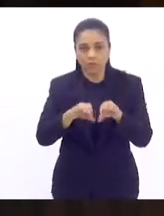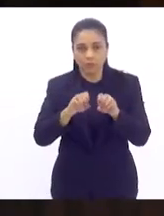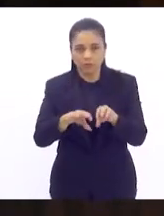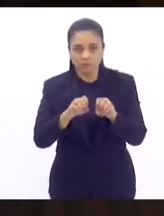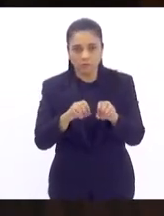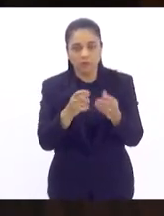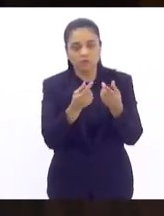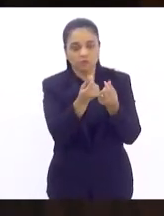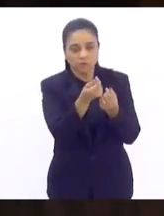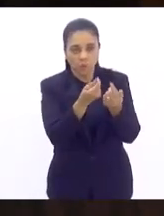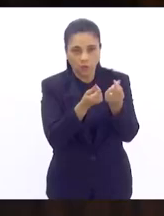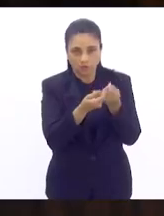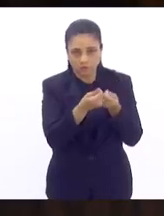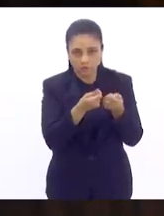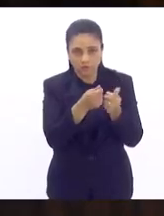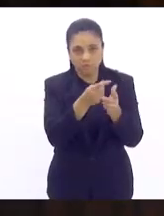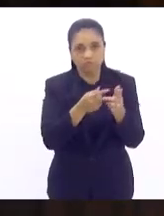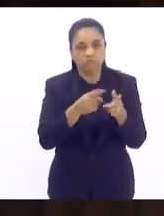e de orçamentos, finanças,